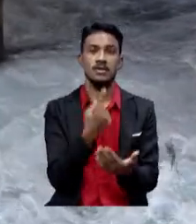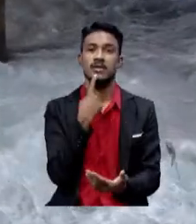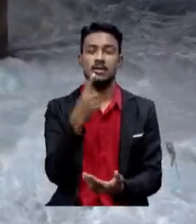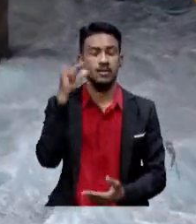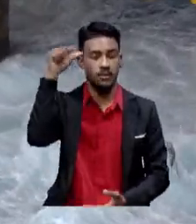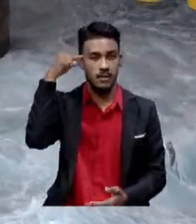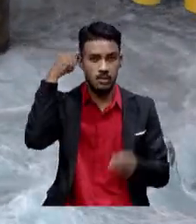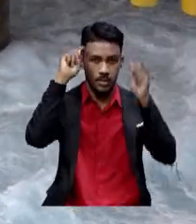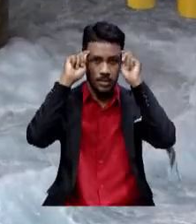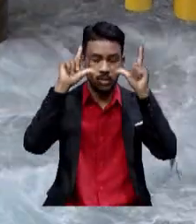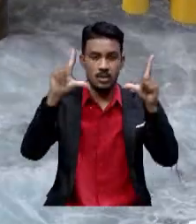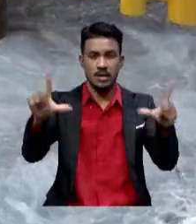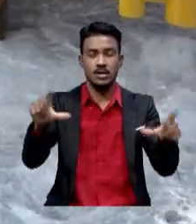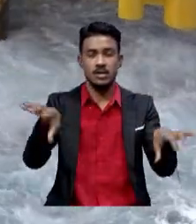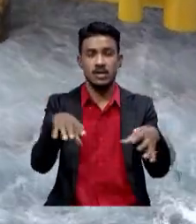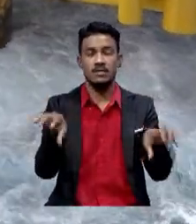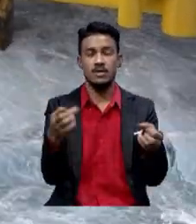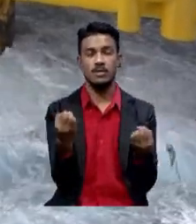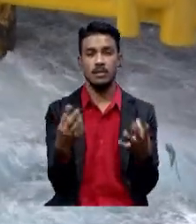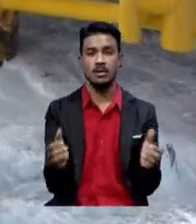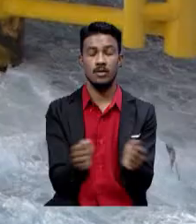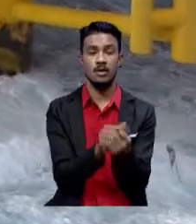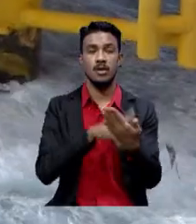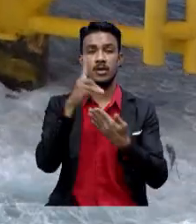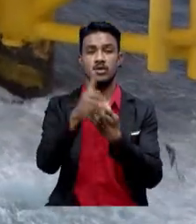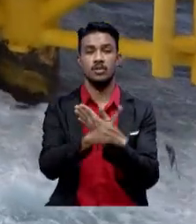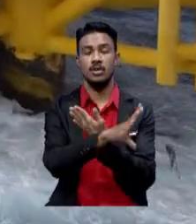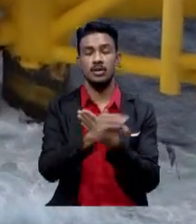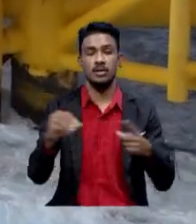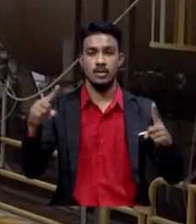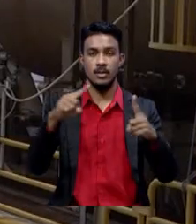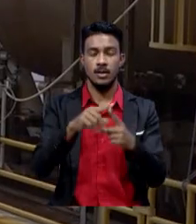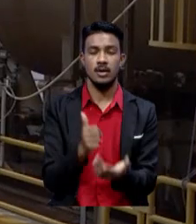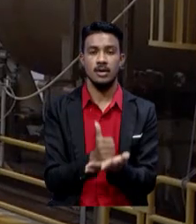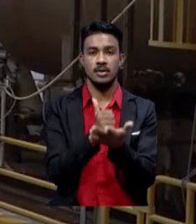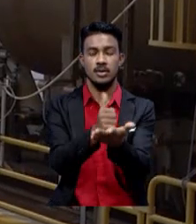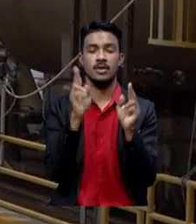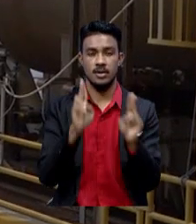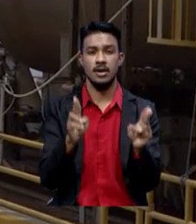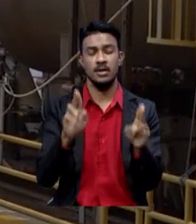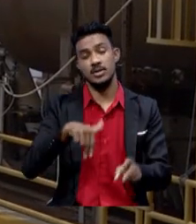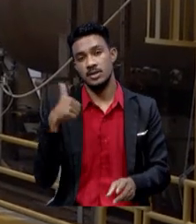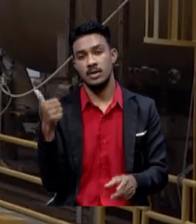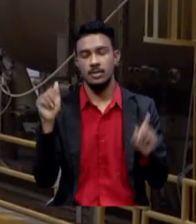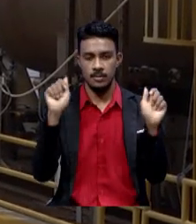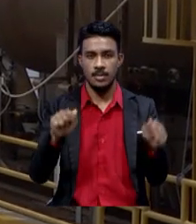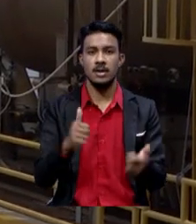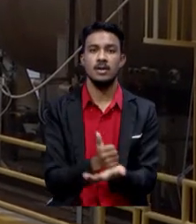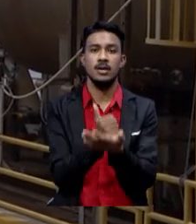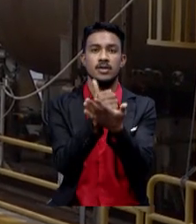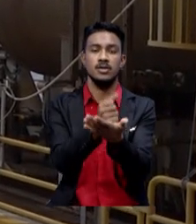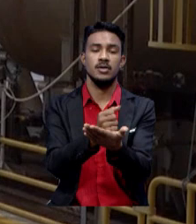governo Timor-Leste se esforço makas liu desenvolve fontes receitas alternativo seluk ne bebe ele substitui